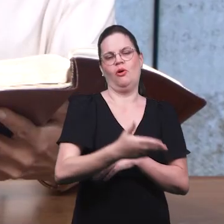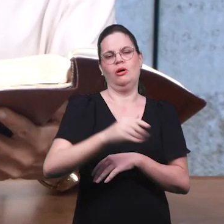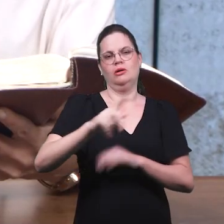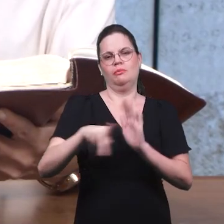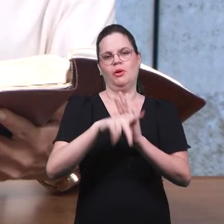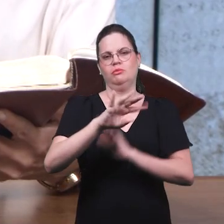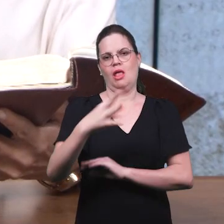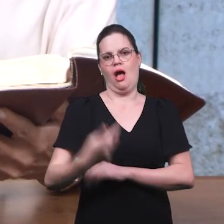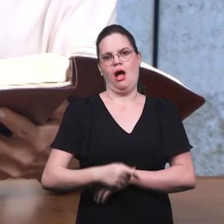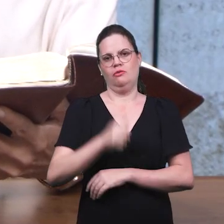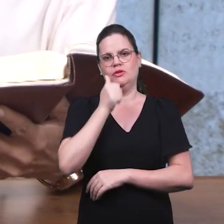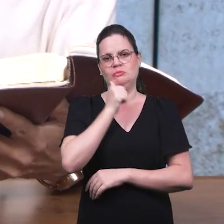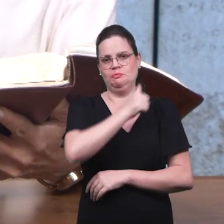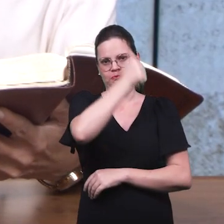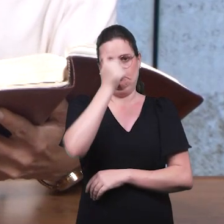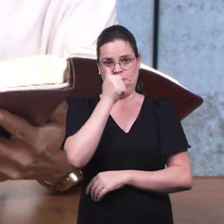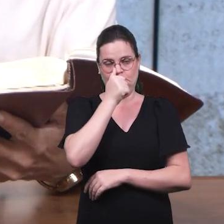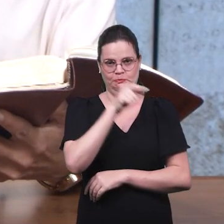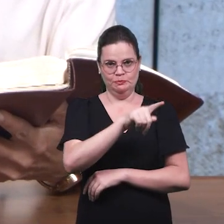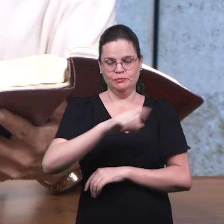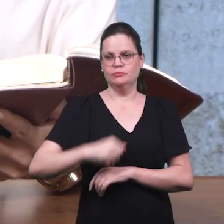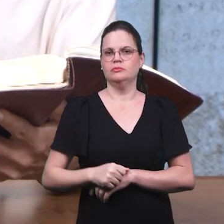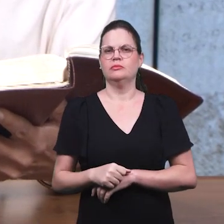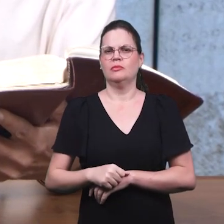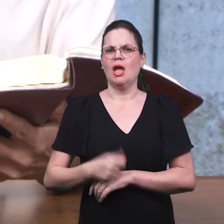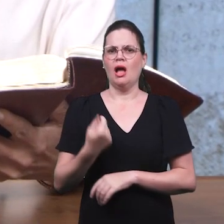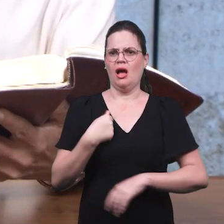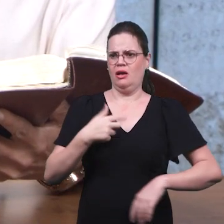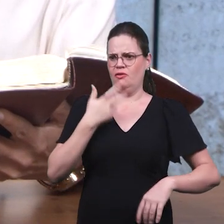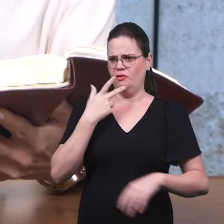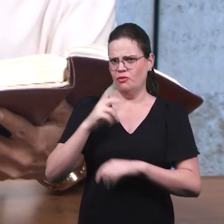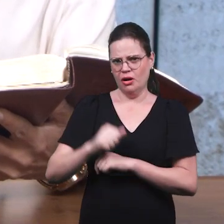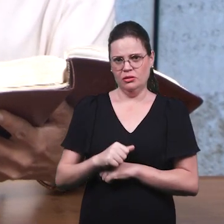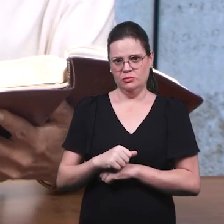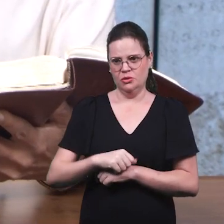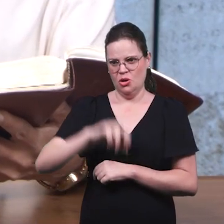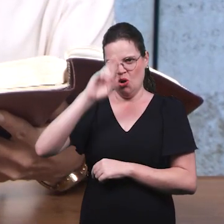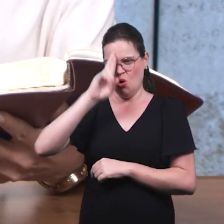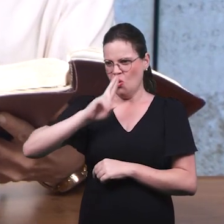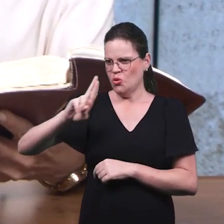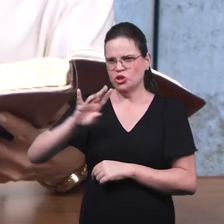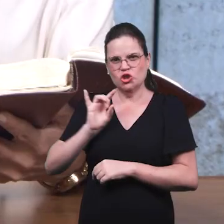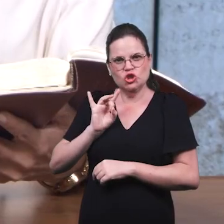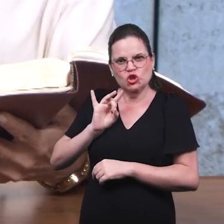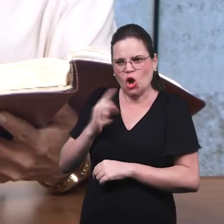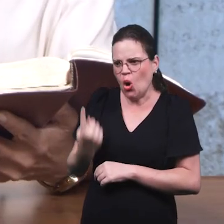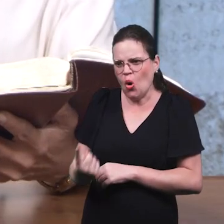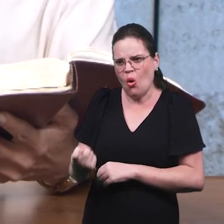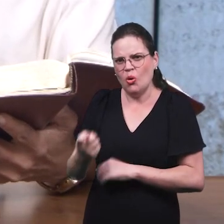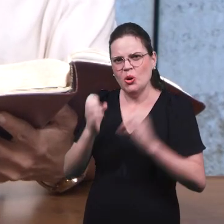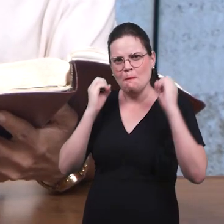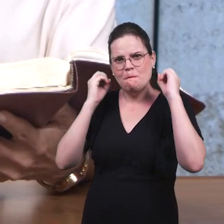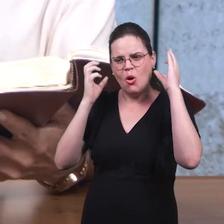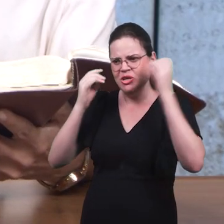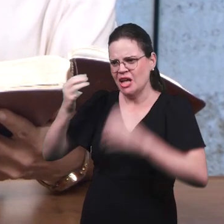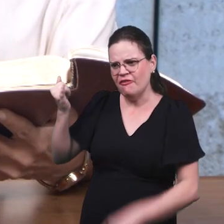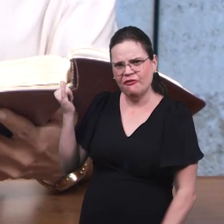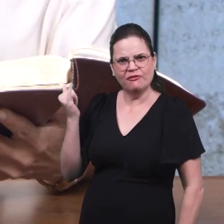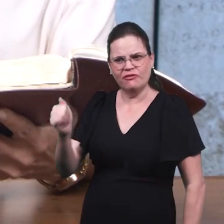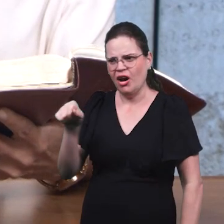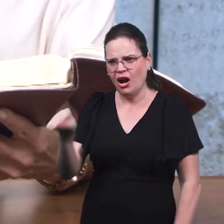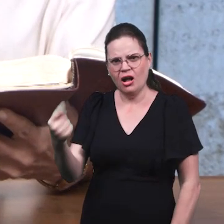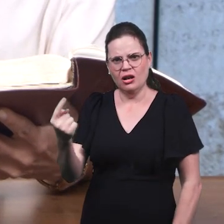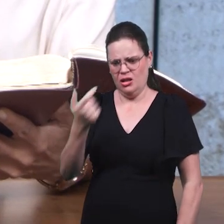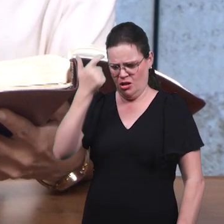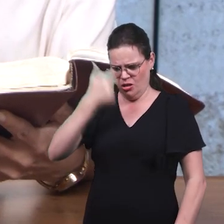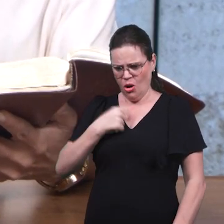cusita. E disseram: porventura falou o Senhor somente por Moisés? Não falou também